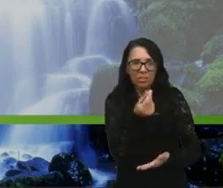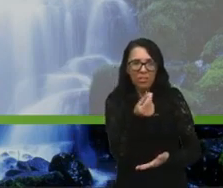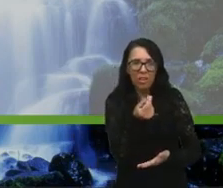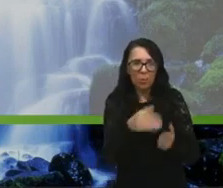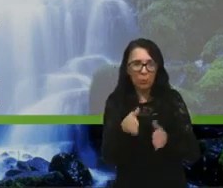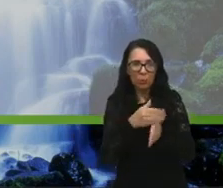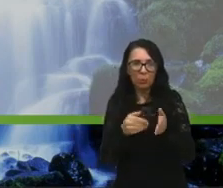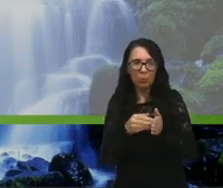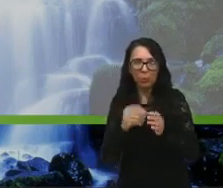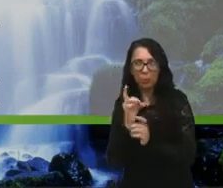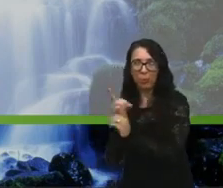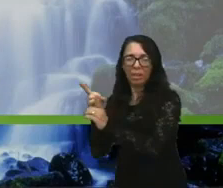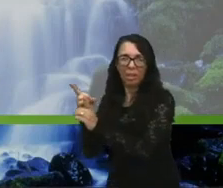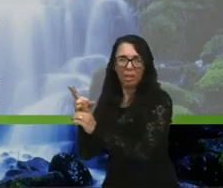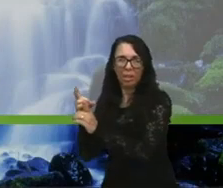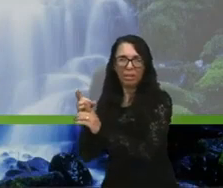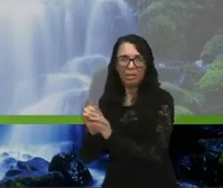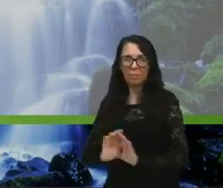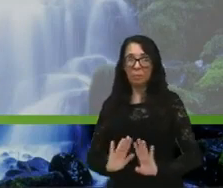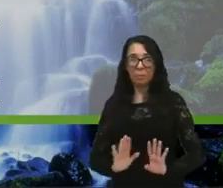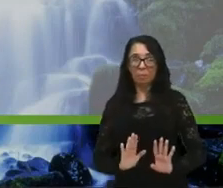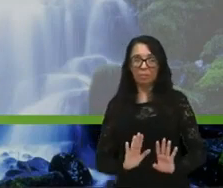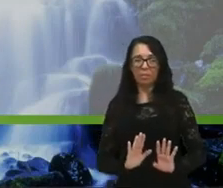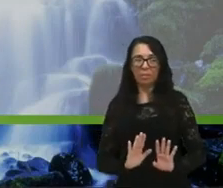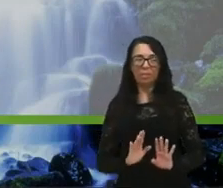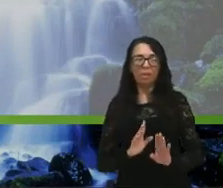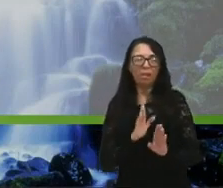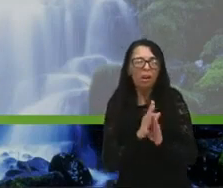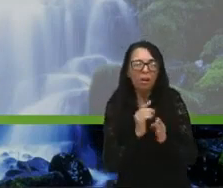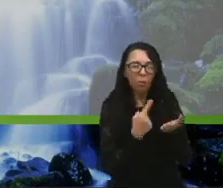Mas eles mentiram, foram para o Espírito Santo,